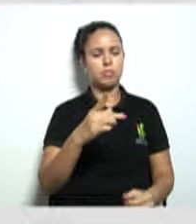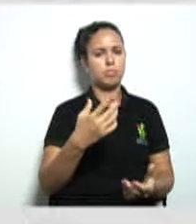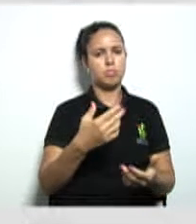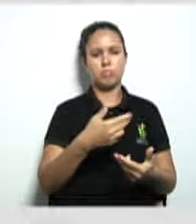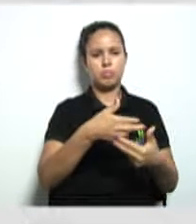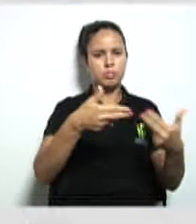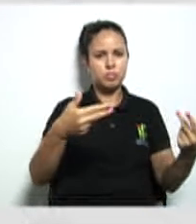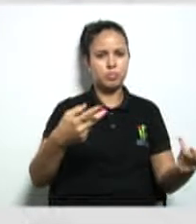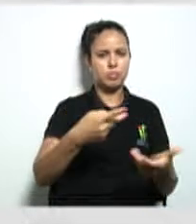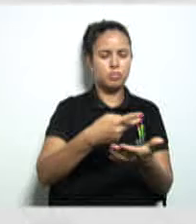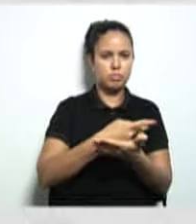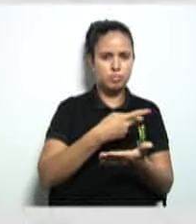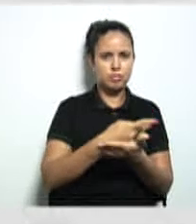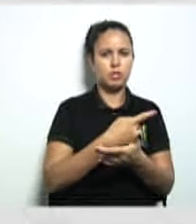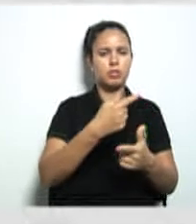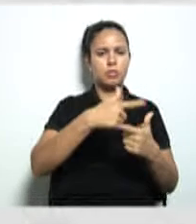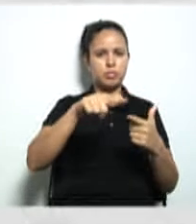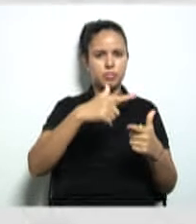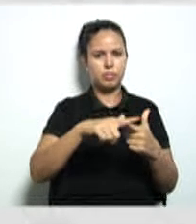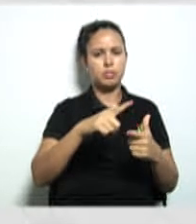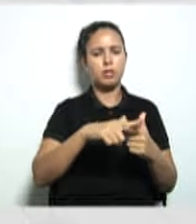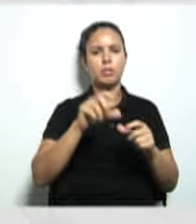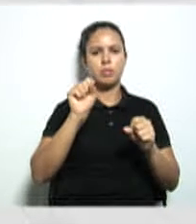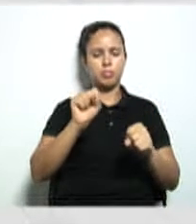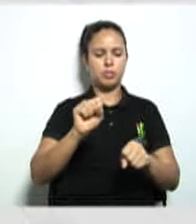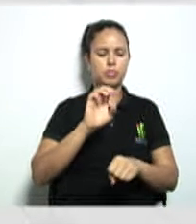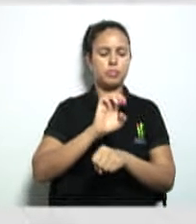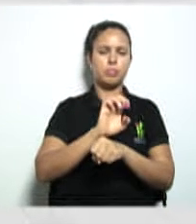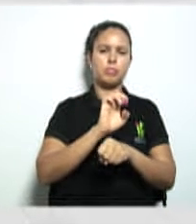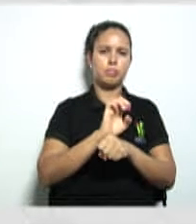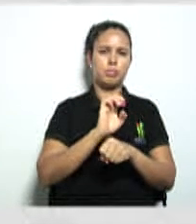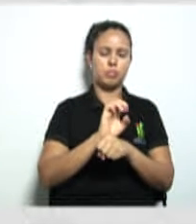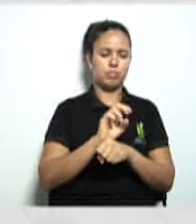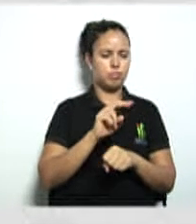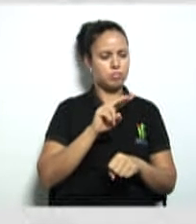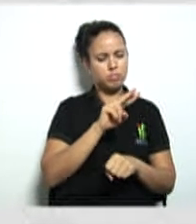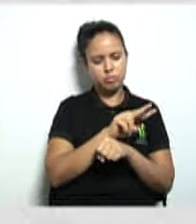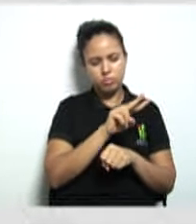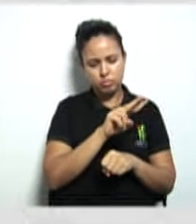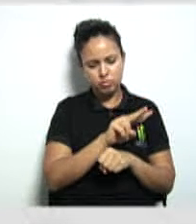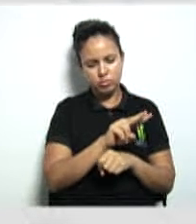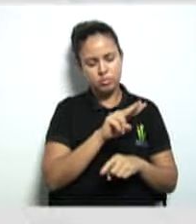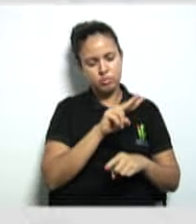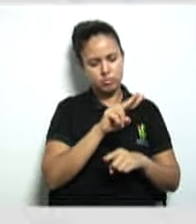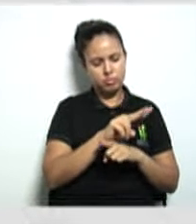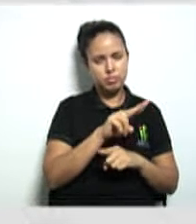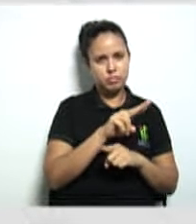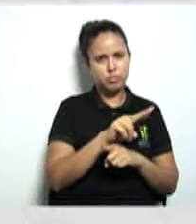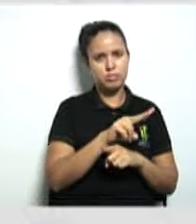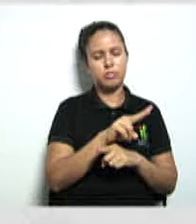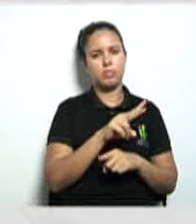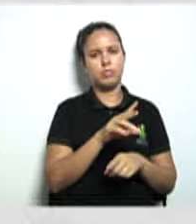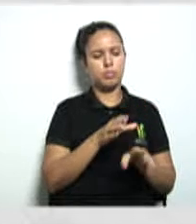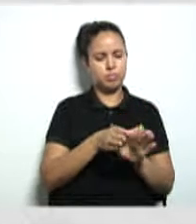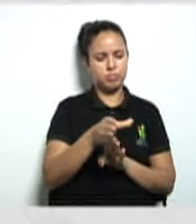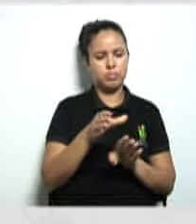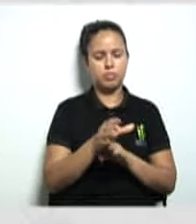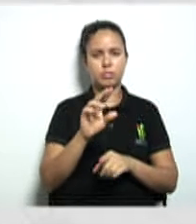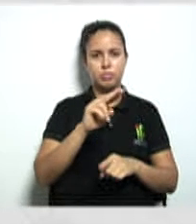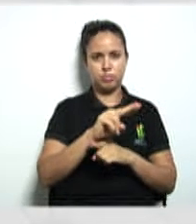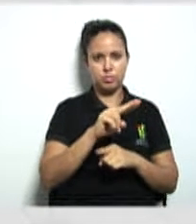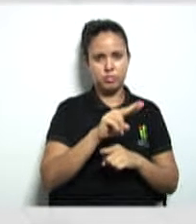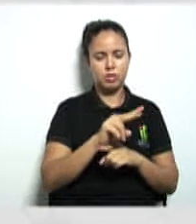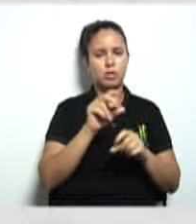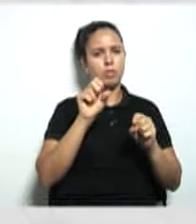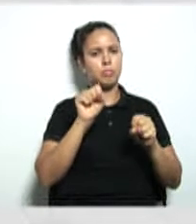Por quê? Porque a cooperativa, a fiscalização dela é feita por quem? Pelo Conselho Fiscal, que nós